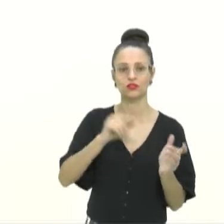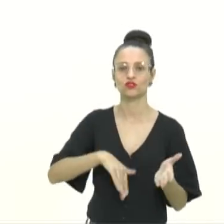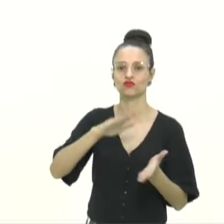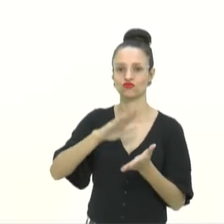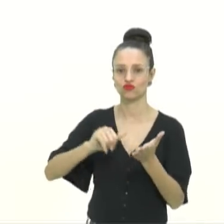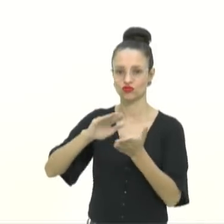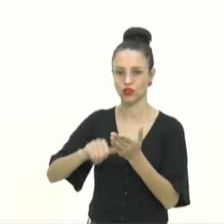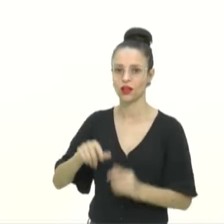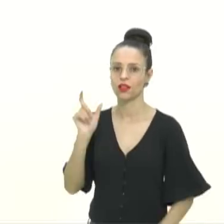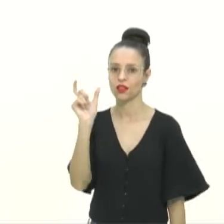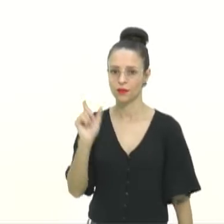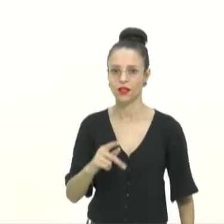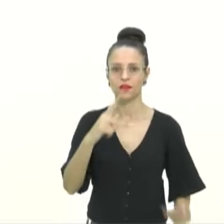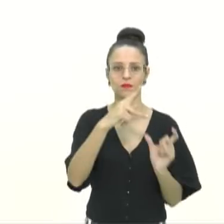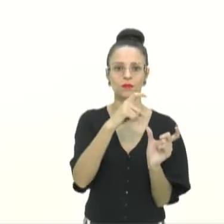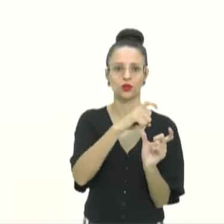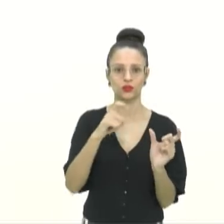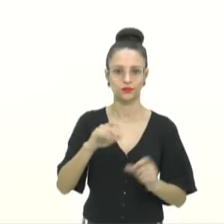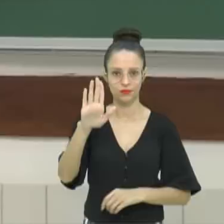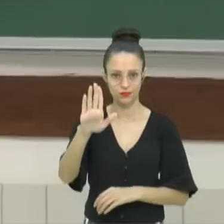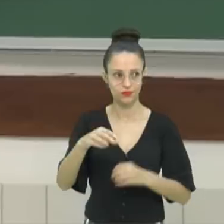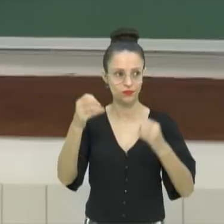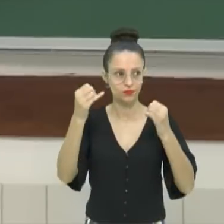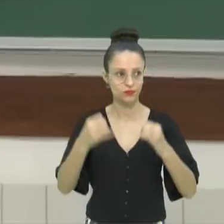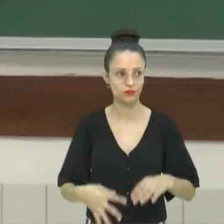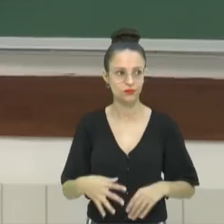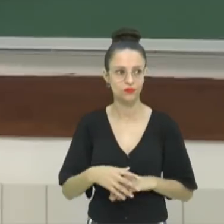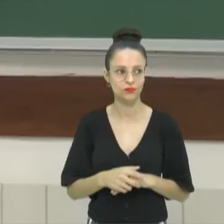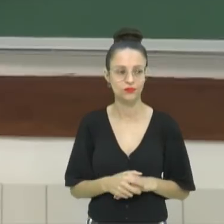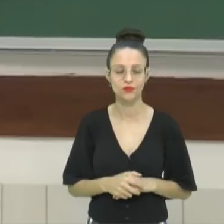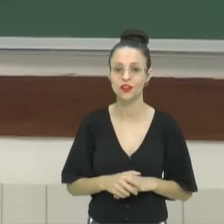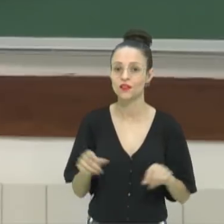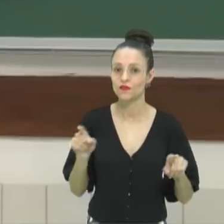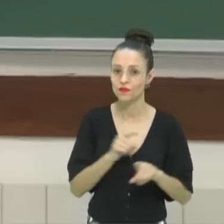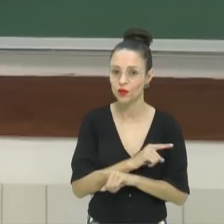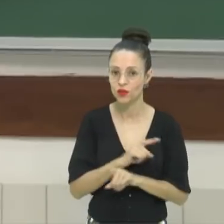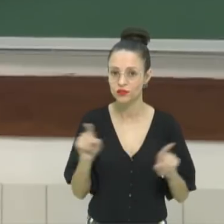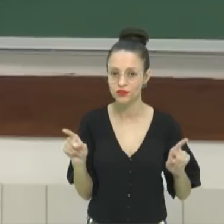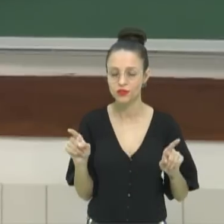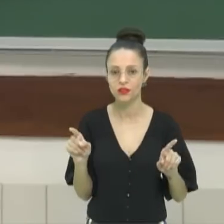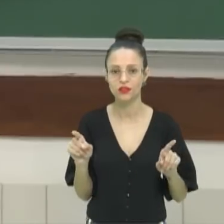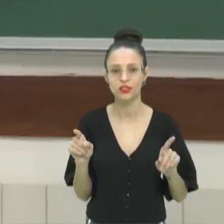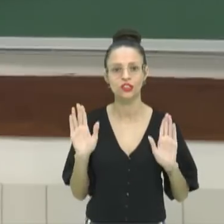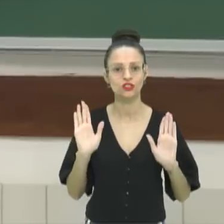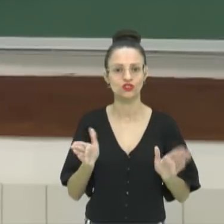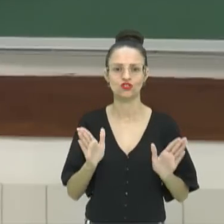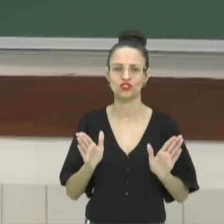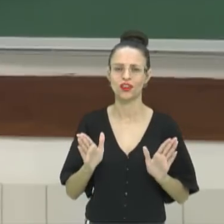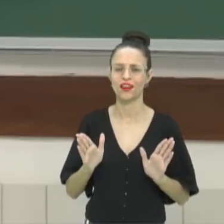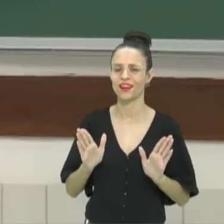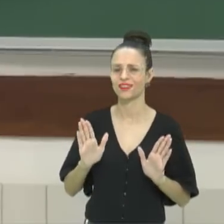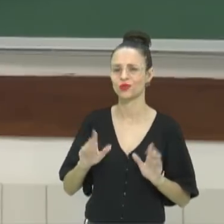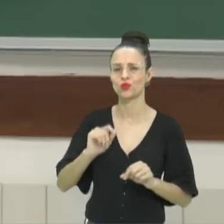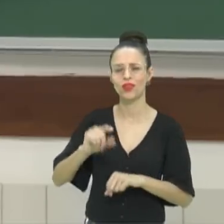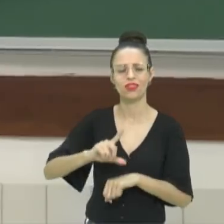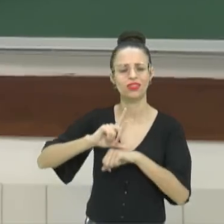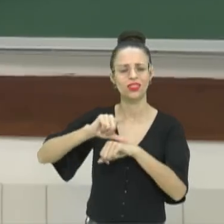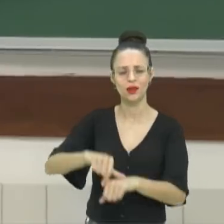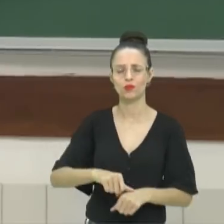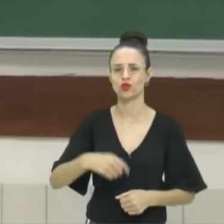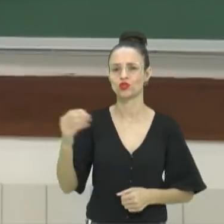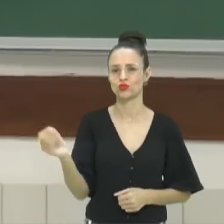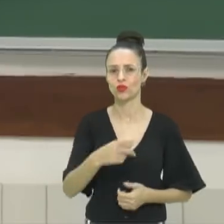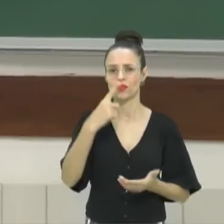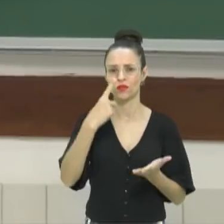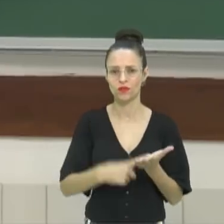nas palavras paroxítonas. Preciso parar um pouquinho por aqui. Vocês já nasceram bem depois do acordo